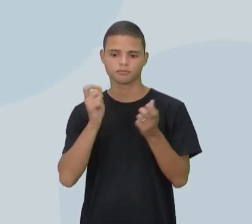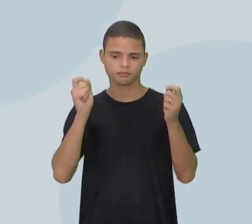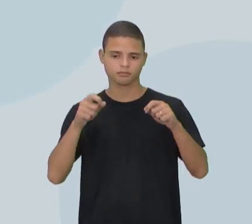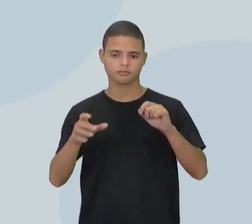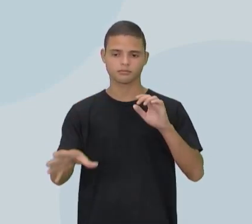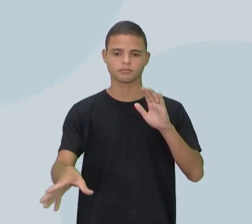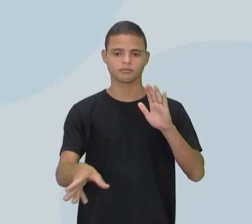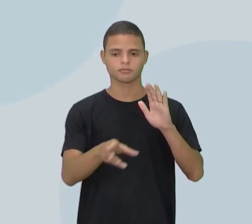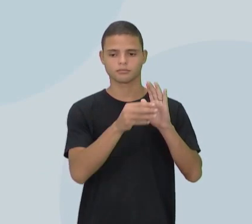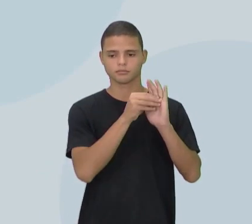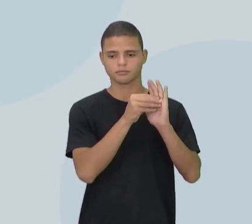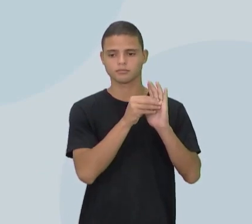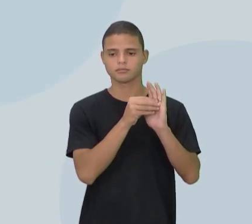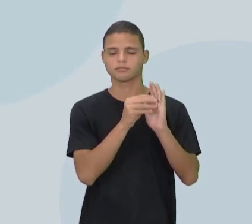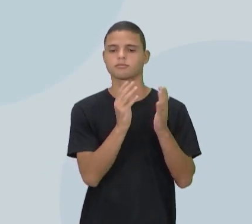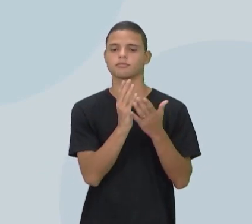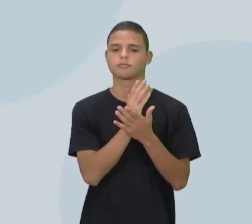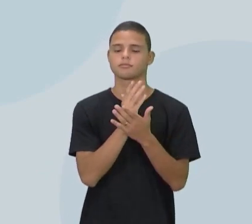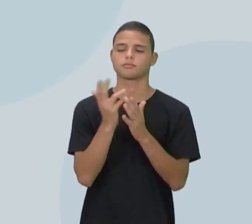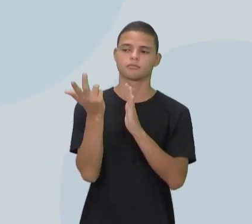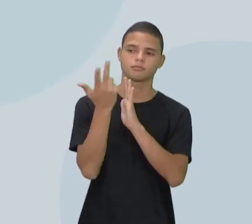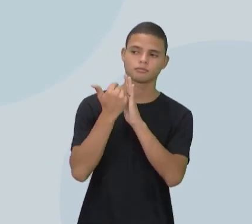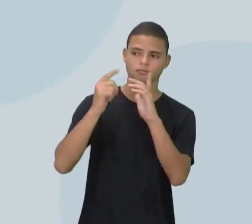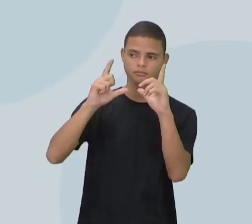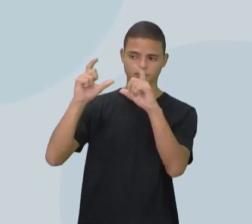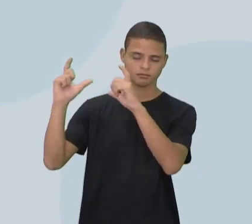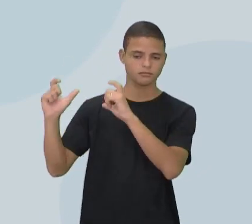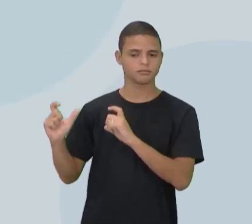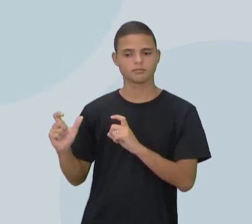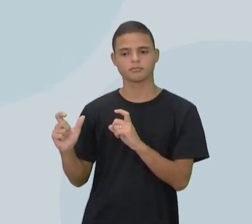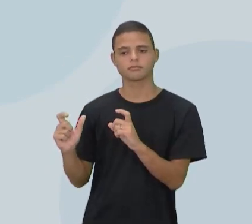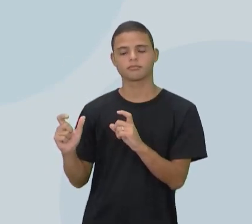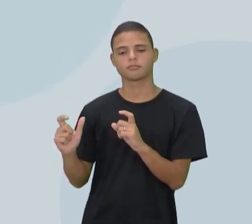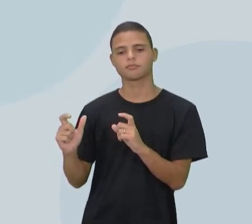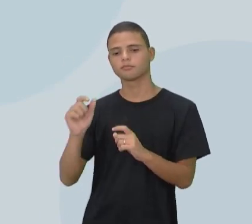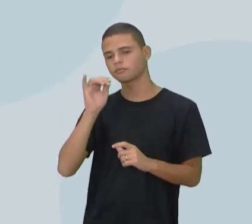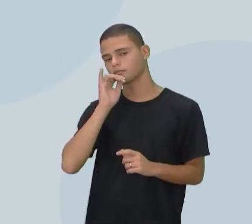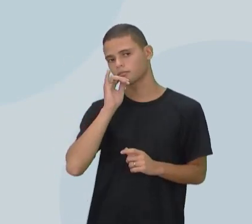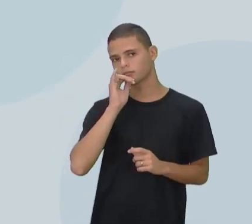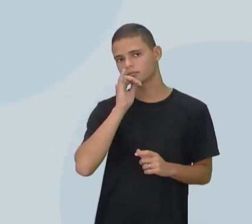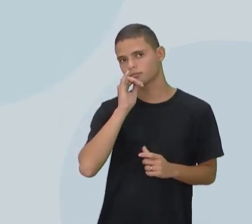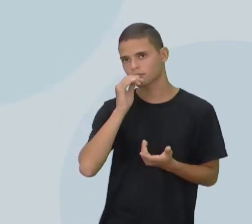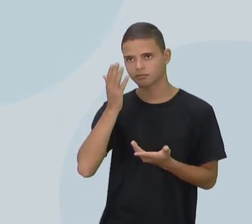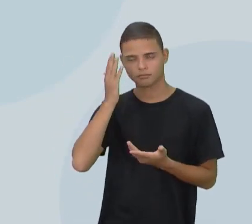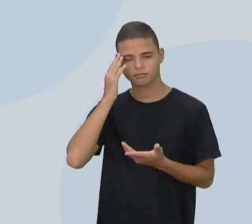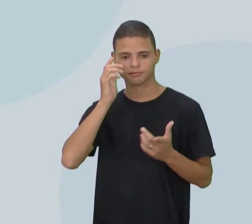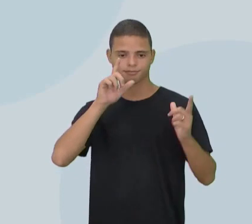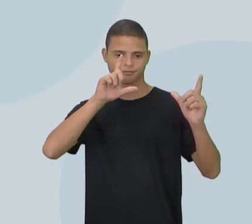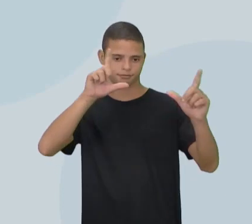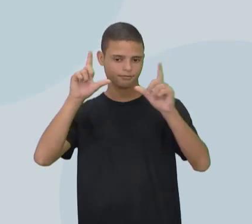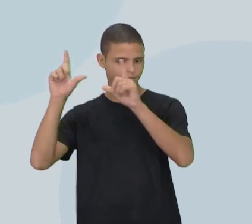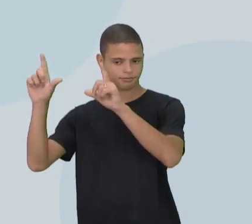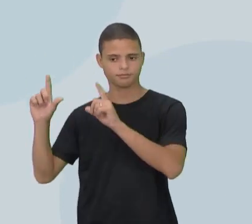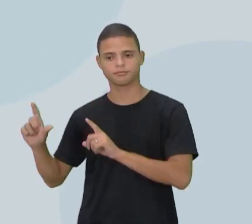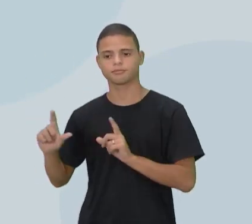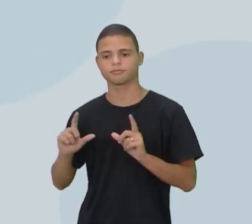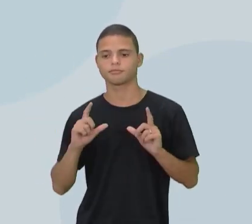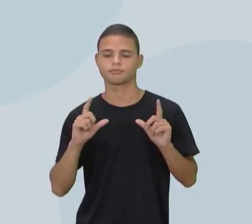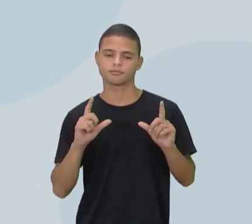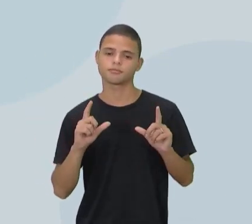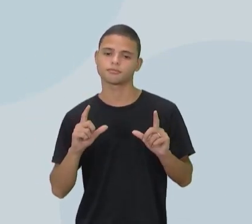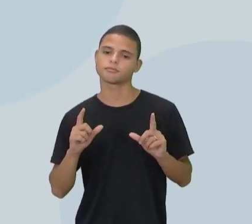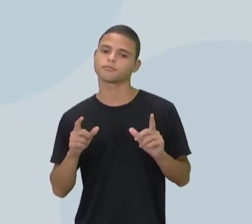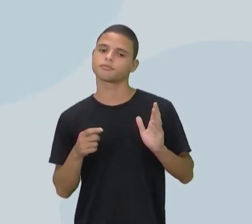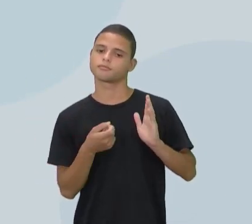o professor trouxe aqui, algumas fotos, algumas imagens, tipo como se fosse um mural. Vantagens e desvantagens. Aí a